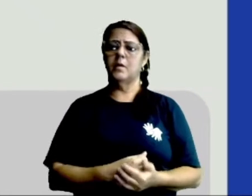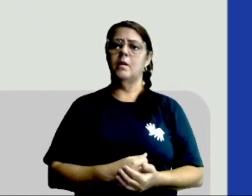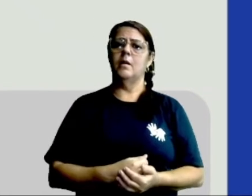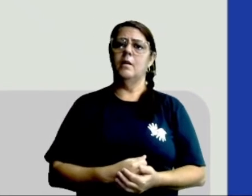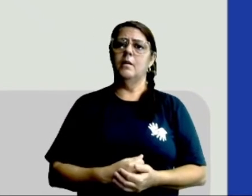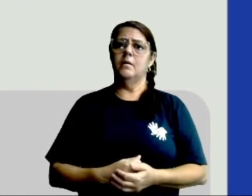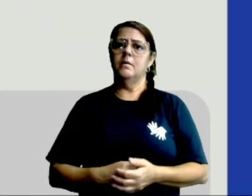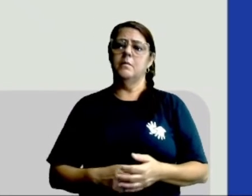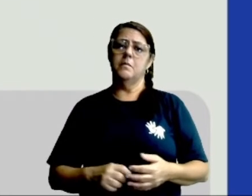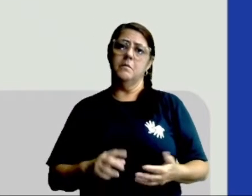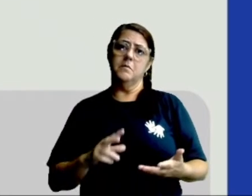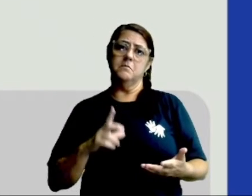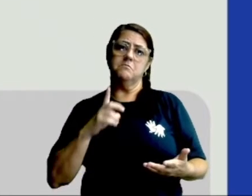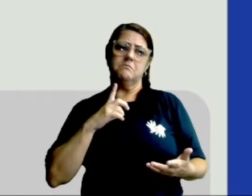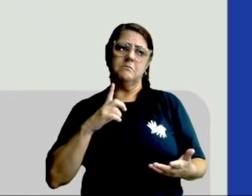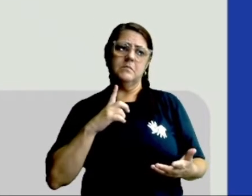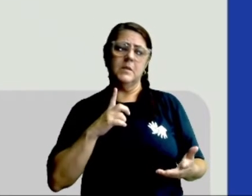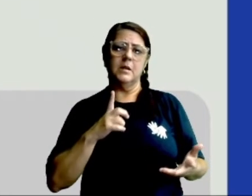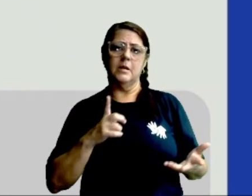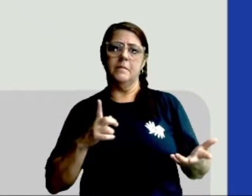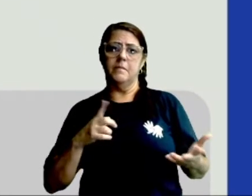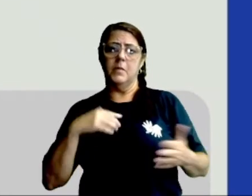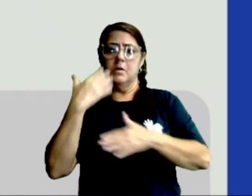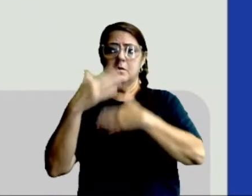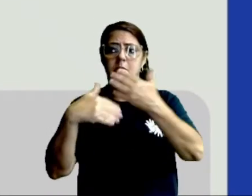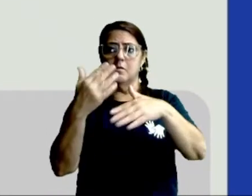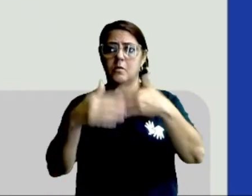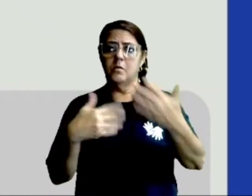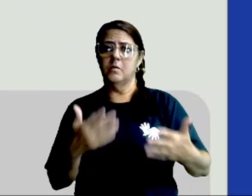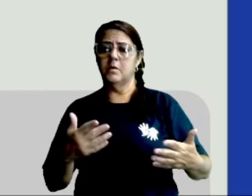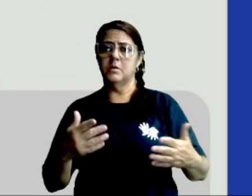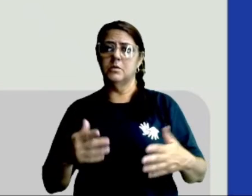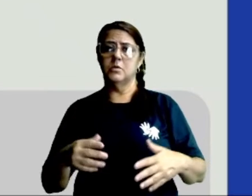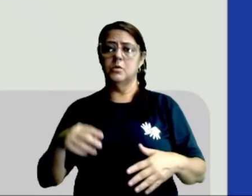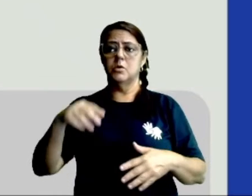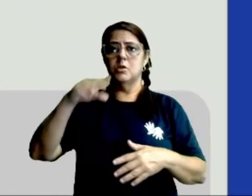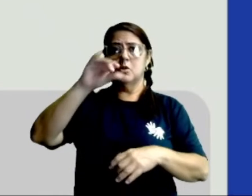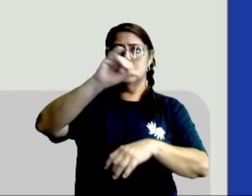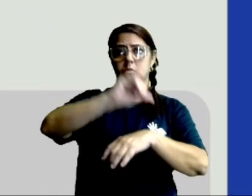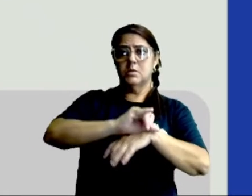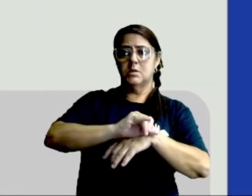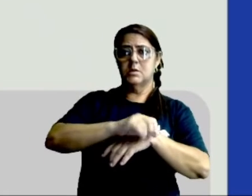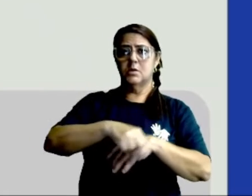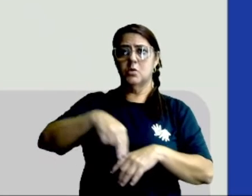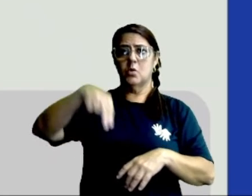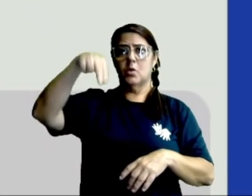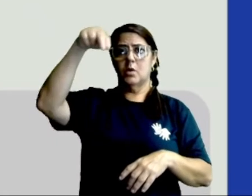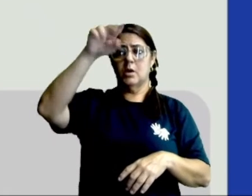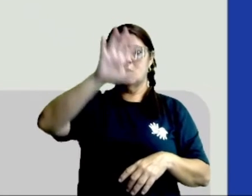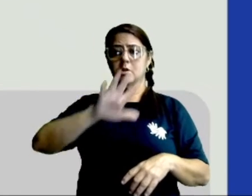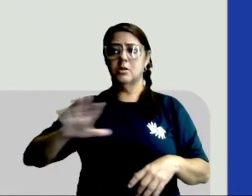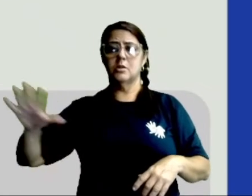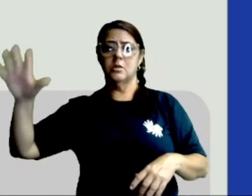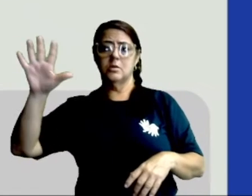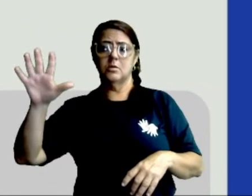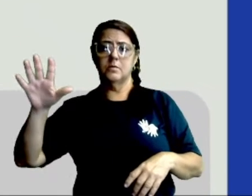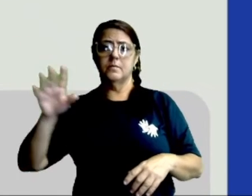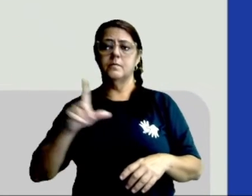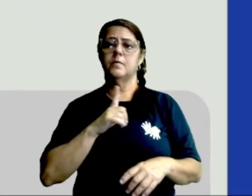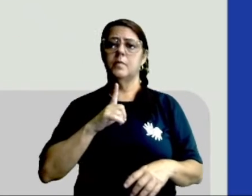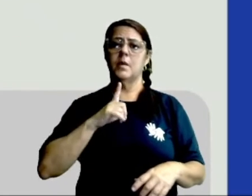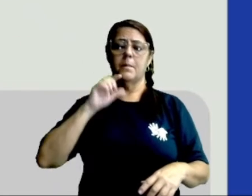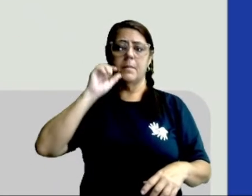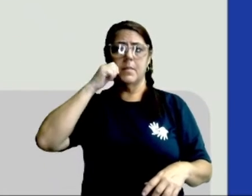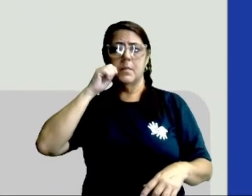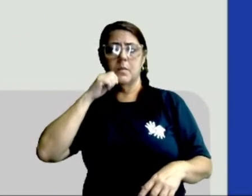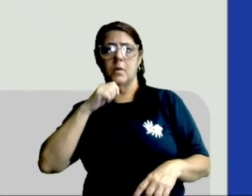metros, descrevem uma curva e avançam em direção às regiões do centro-oeste, sudeste e sul do Brasil, ao